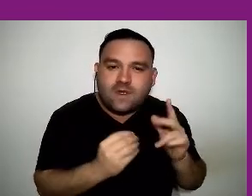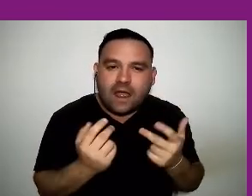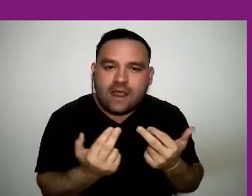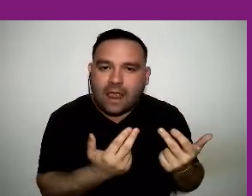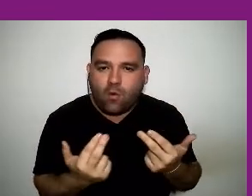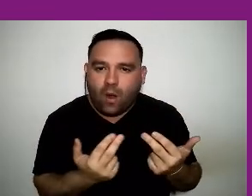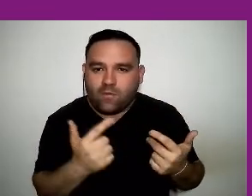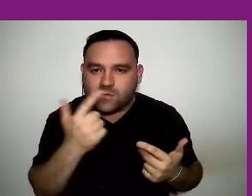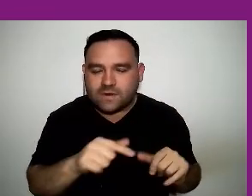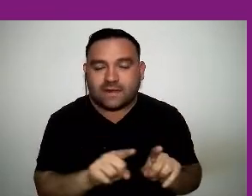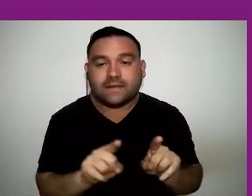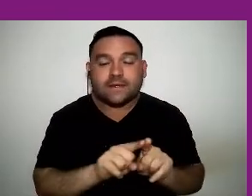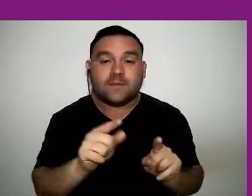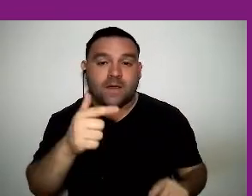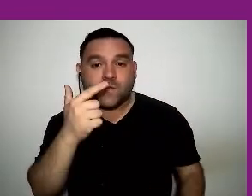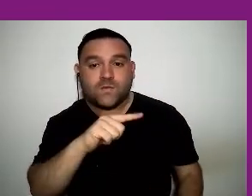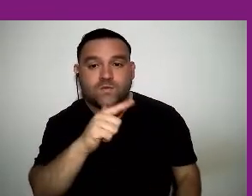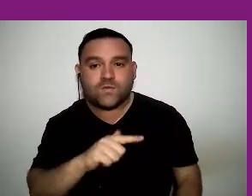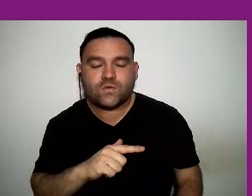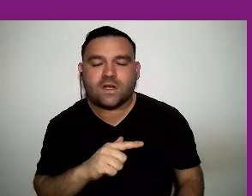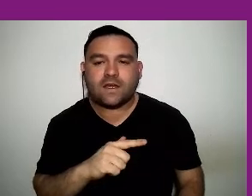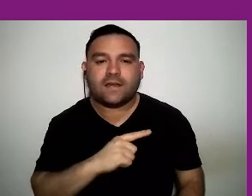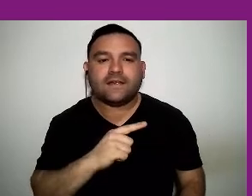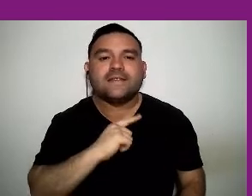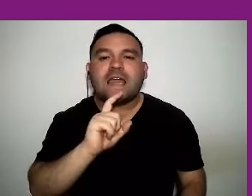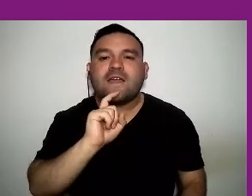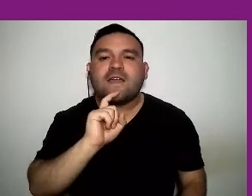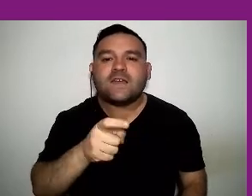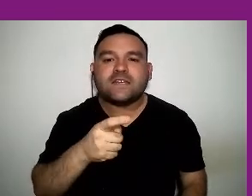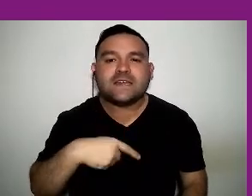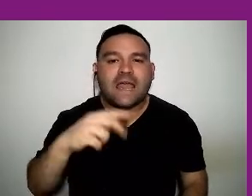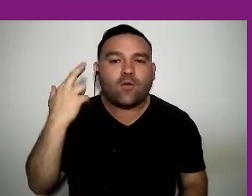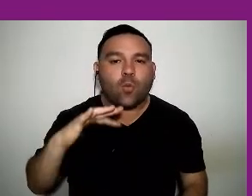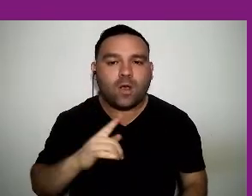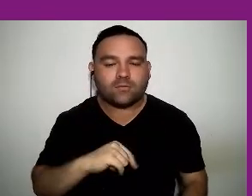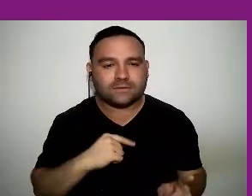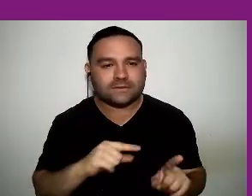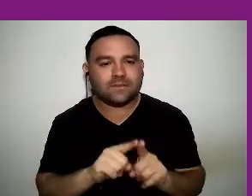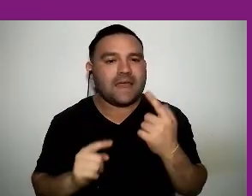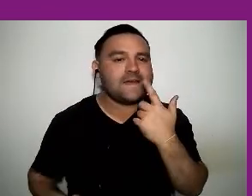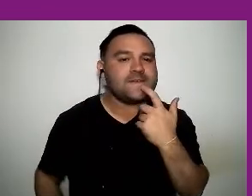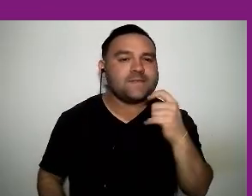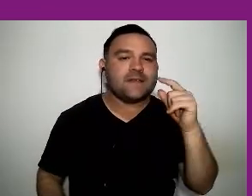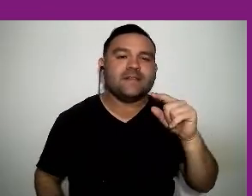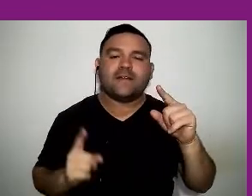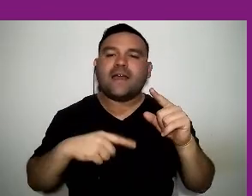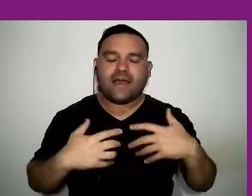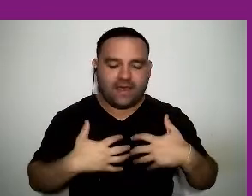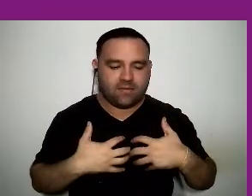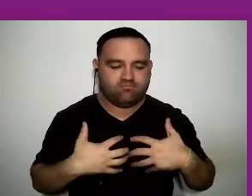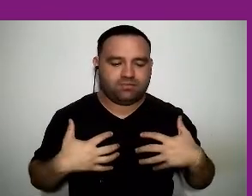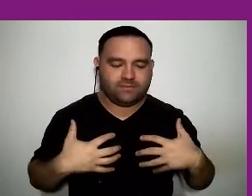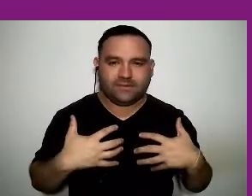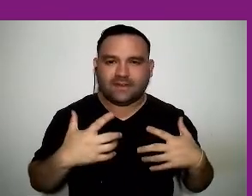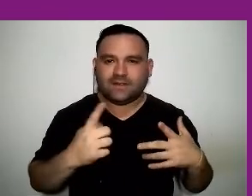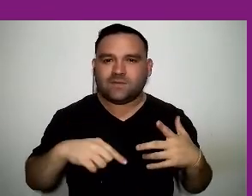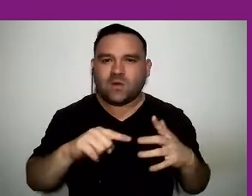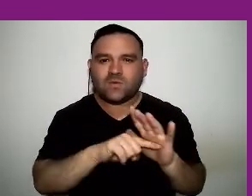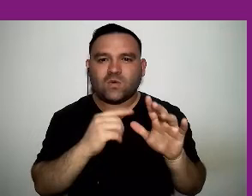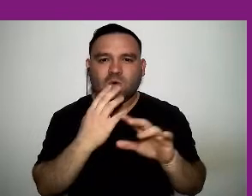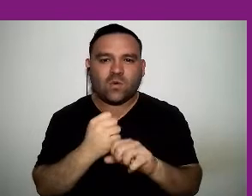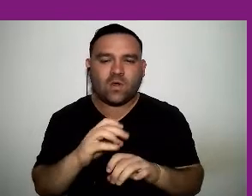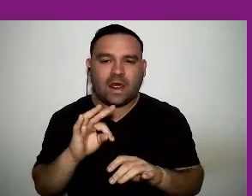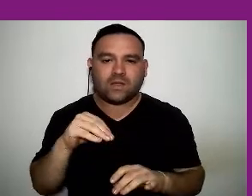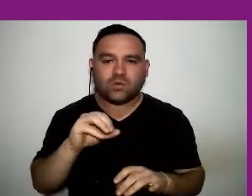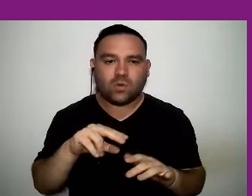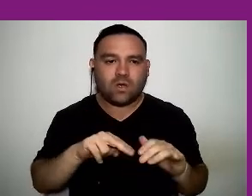iguais, e a gente ganha esse verde é o pulmão normal, e esse vermelho é a hiperdistensão que a gente calculou na